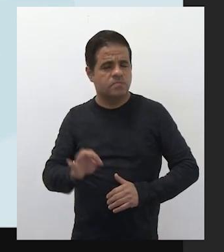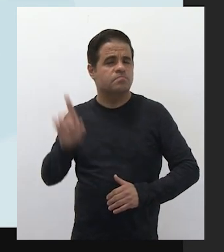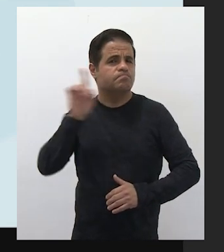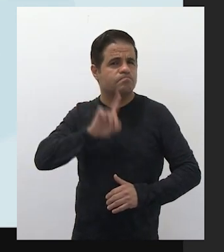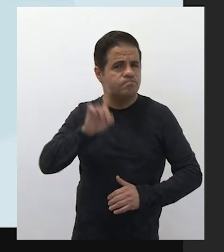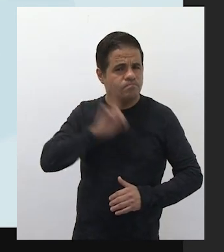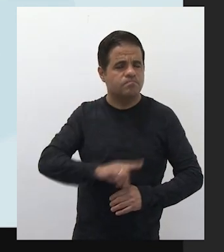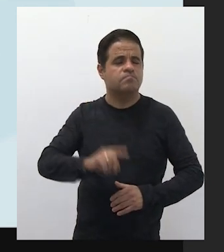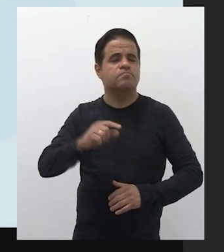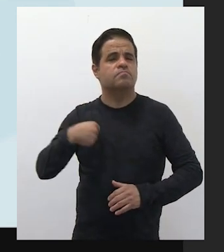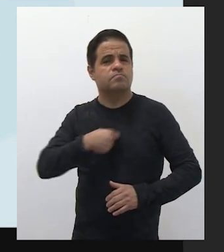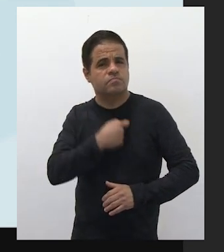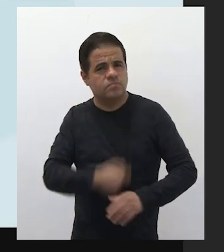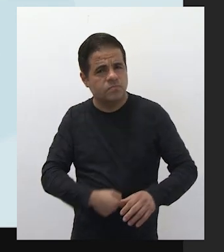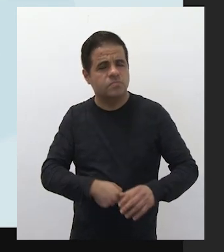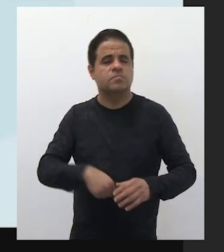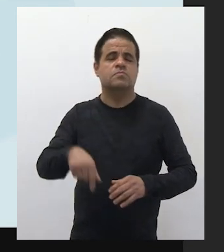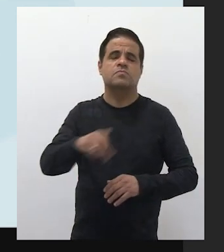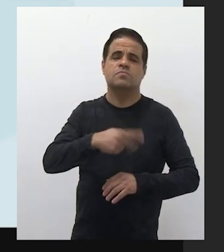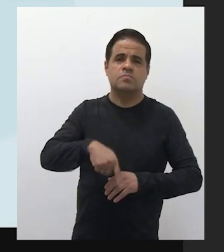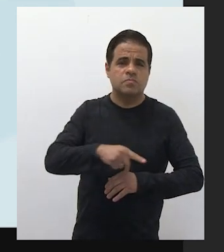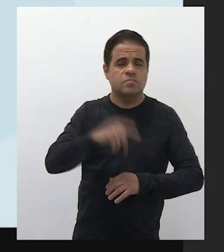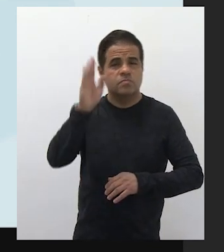Unidos, da China, do Brasil, da